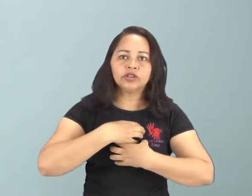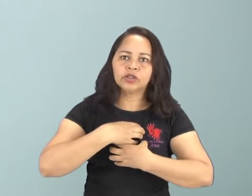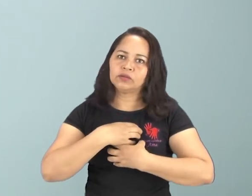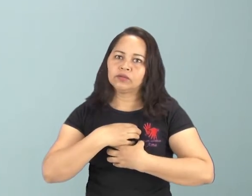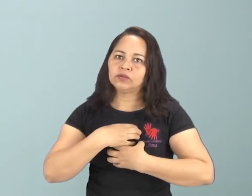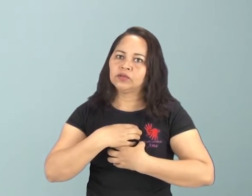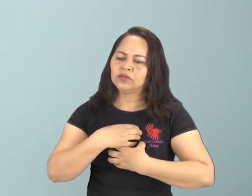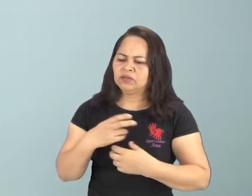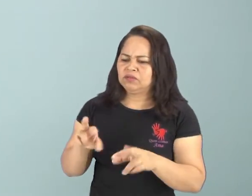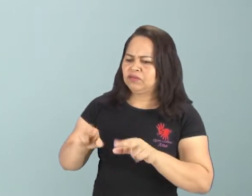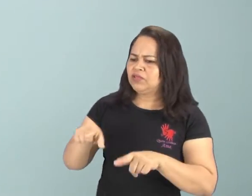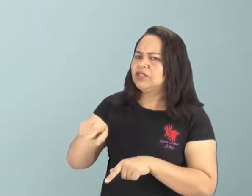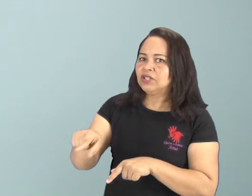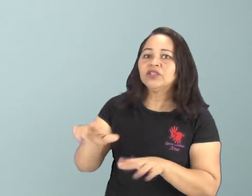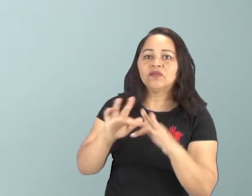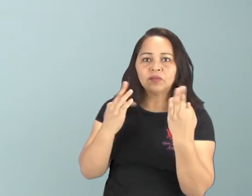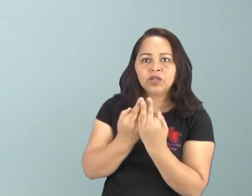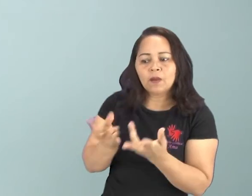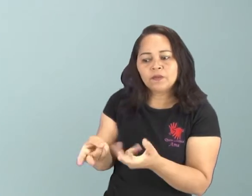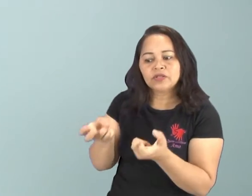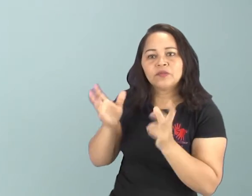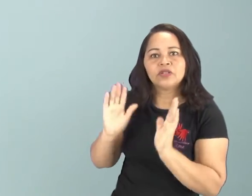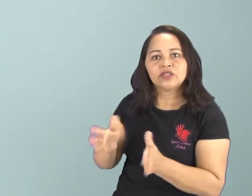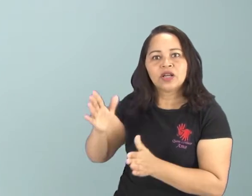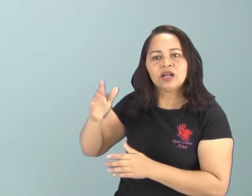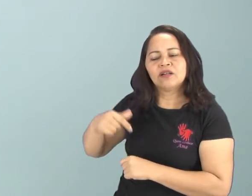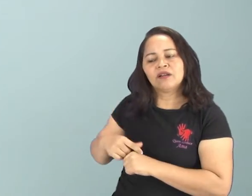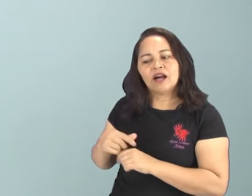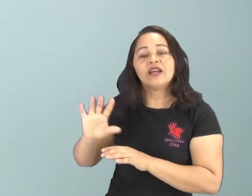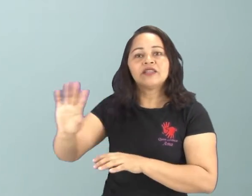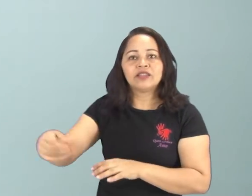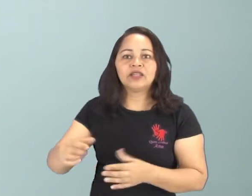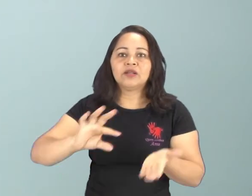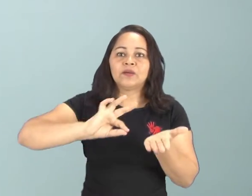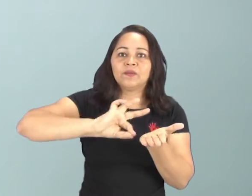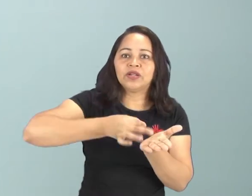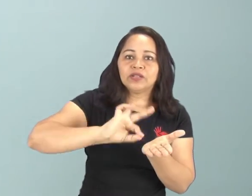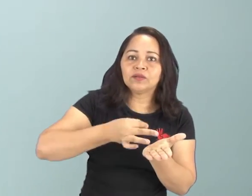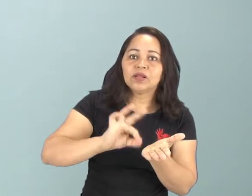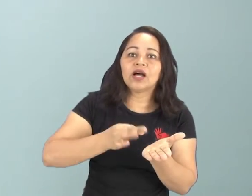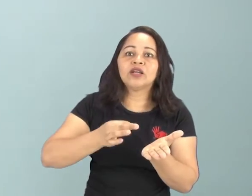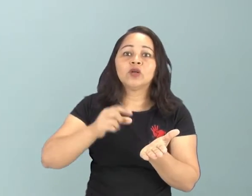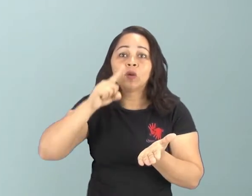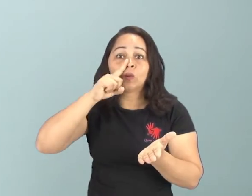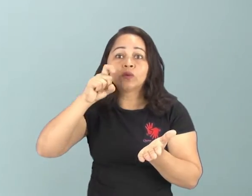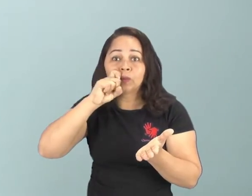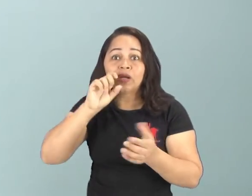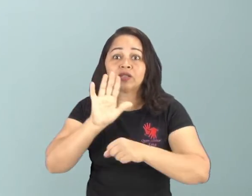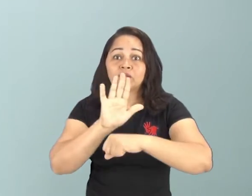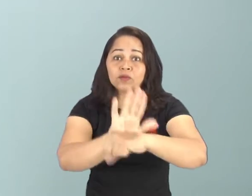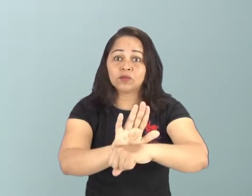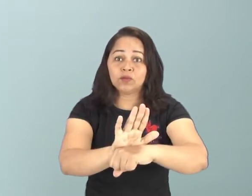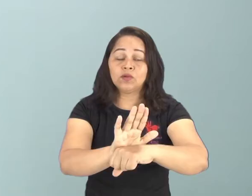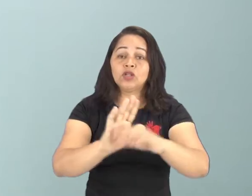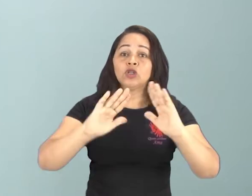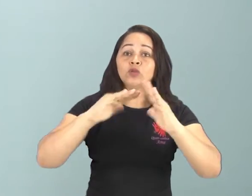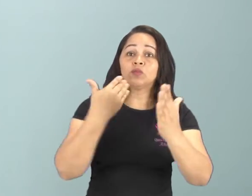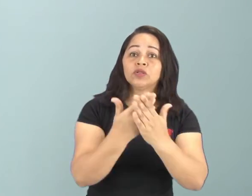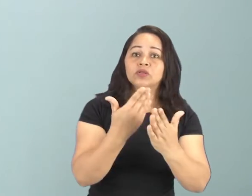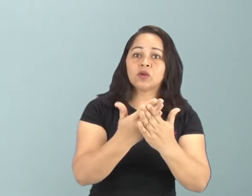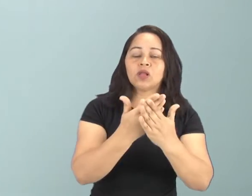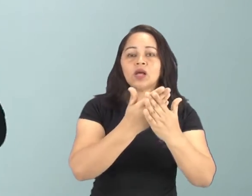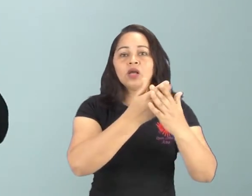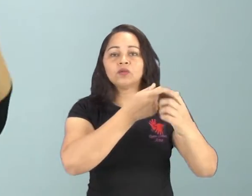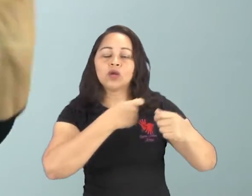Para luta, principalmente. E aí ele foi matriculado pelos seus pais numa escola de ópera na China, que foi